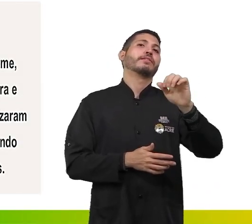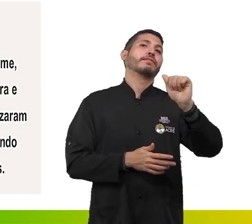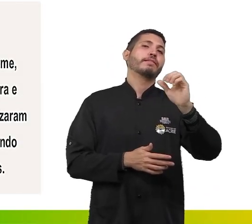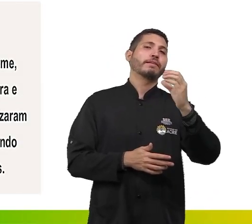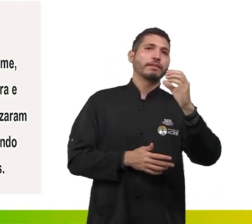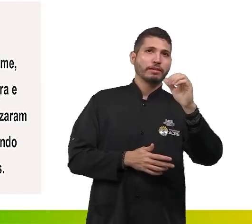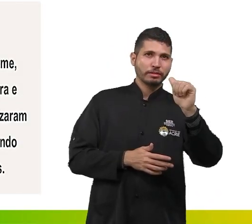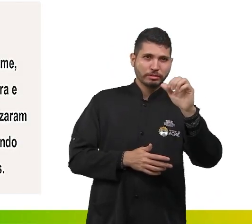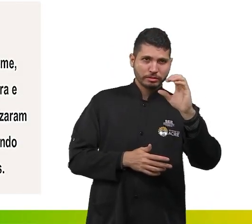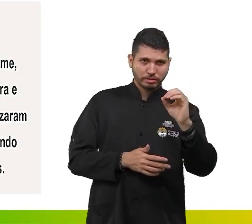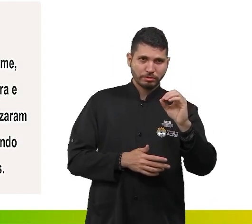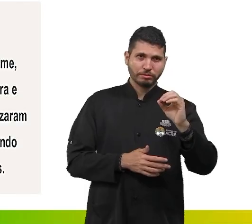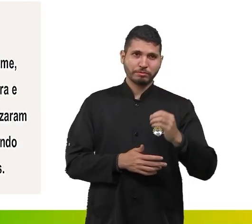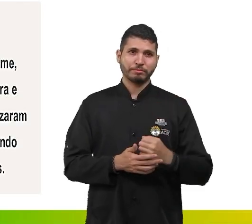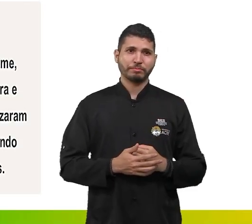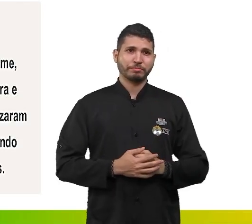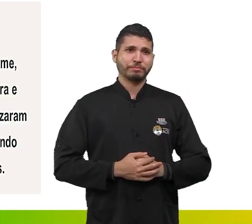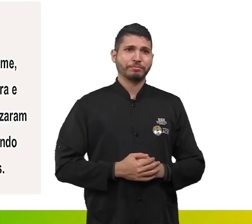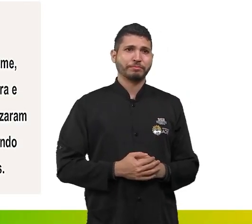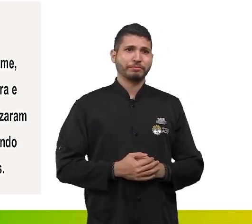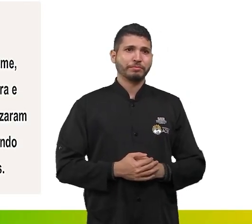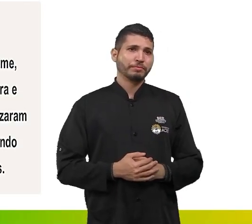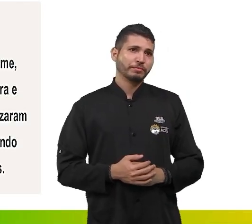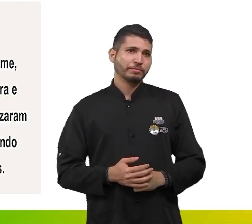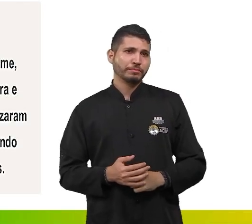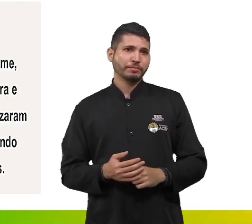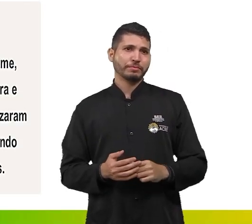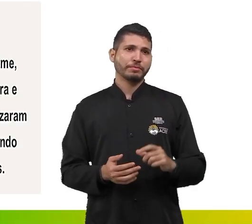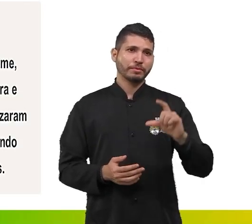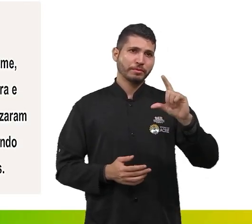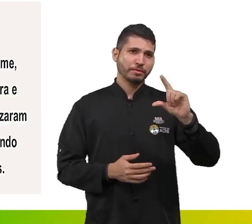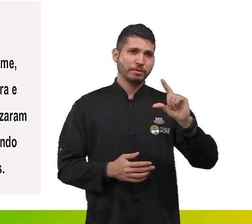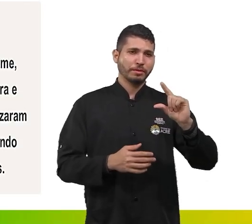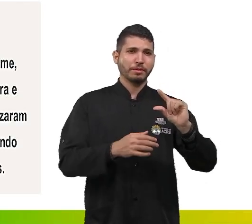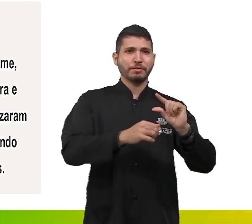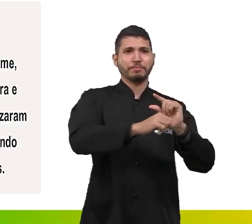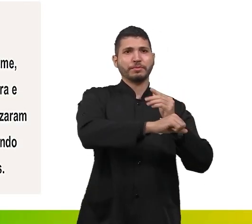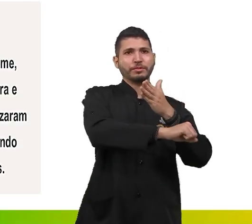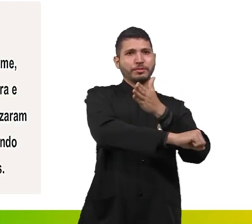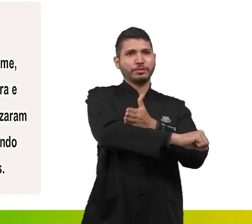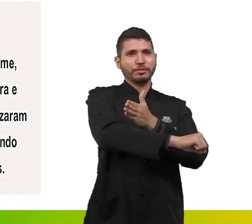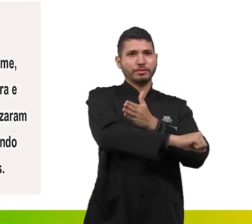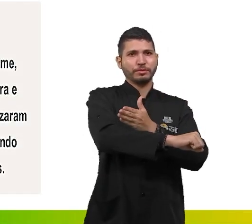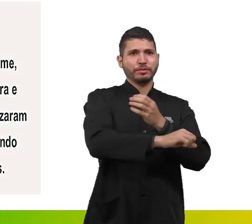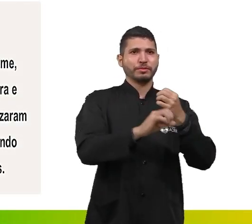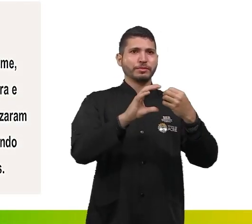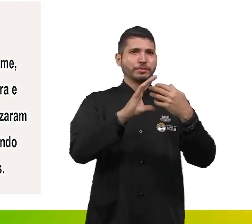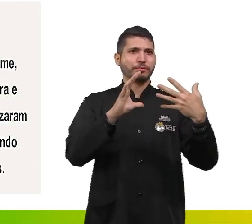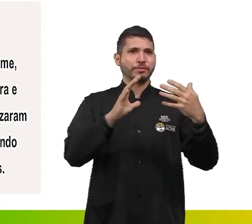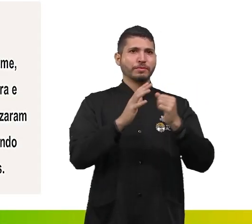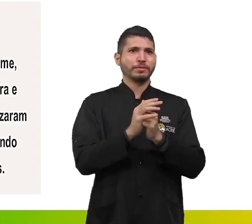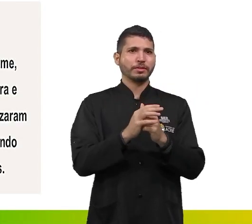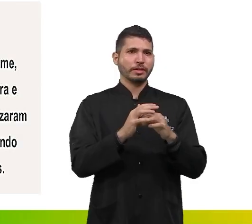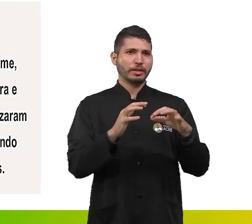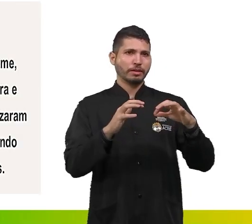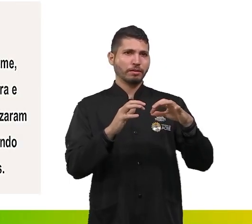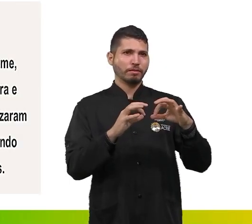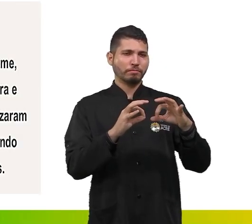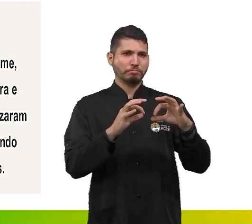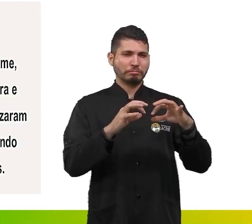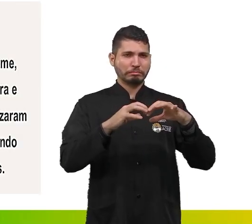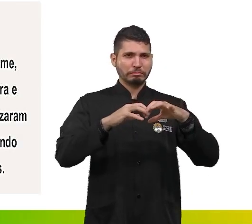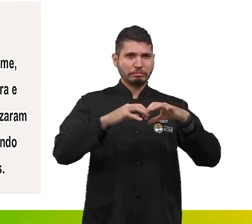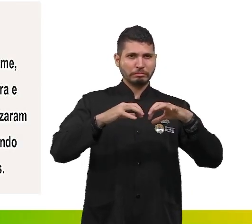entre inúmeros senhores feudais, cada um governando autonomamente seus domínios. É aquilo que eu falei